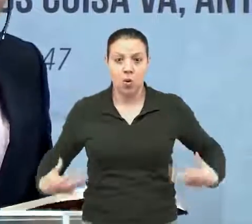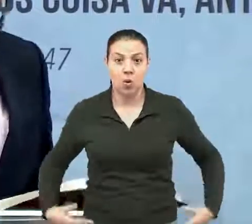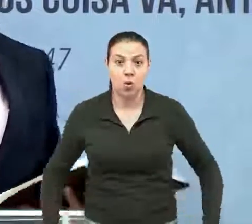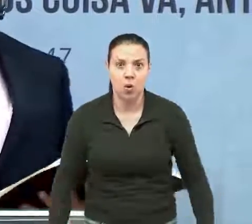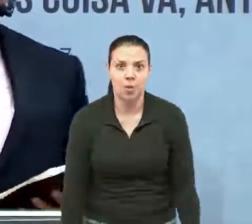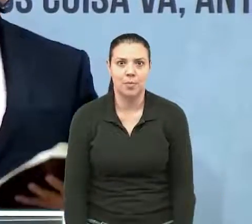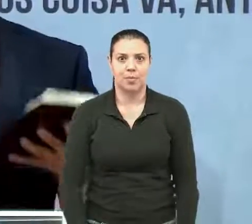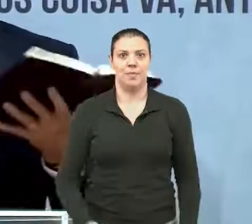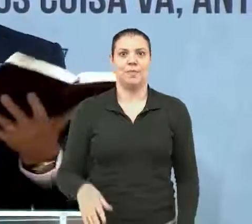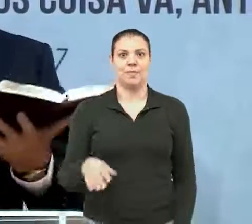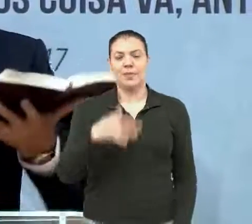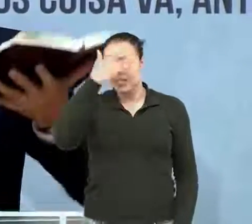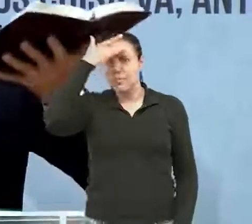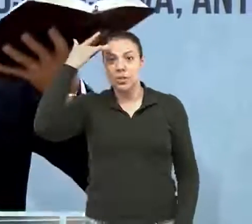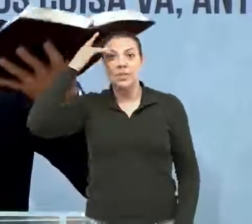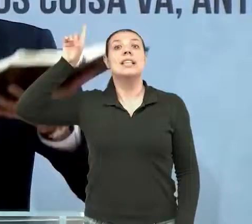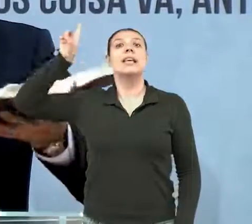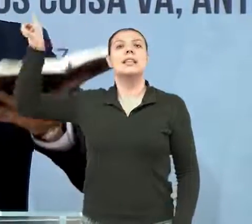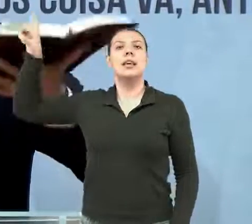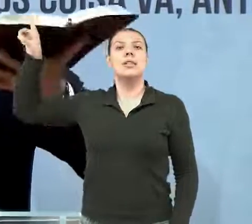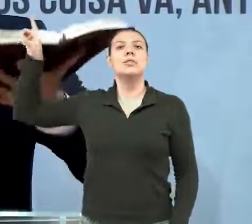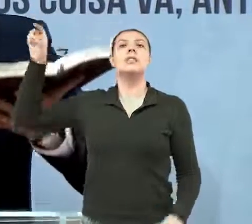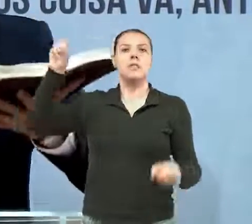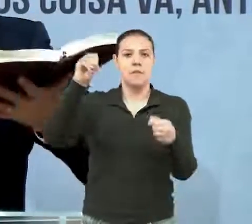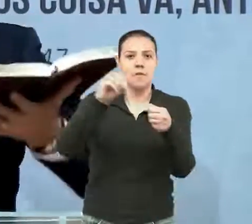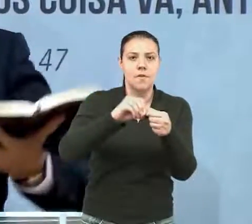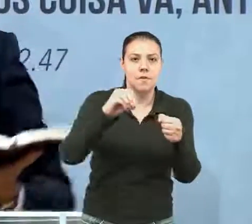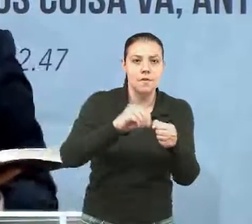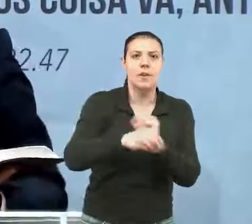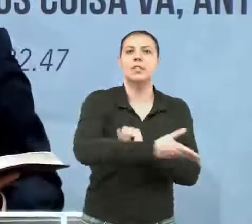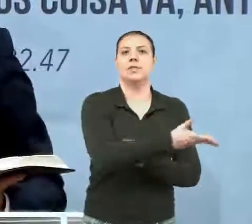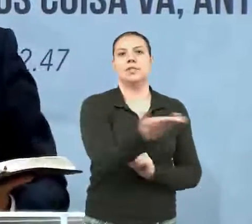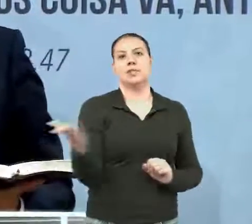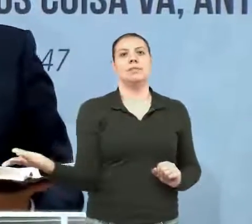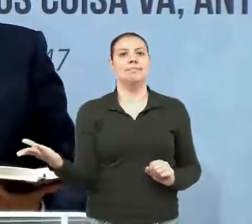do seu corpo, e Deus formou você.